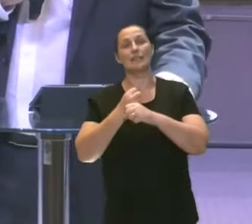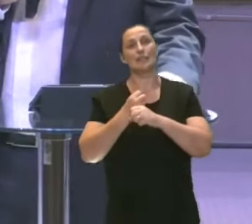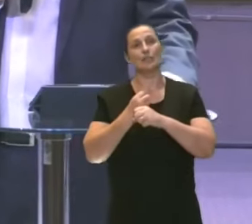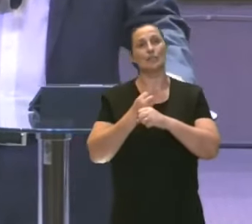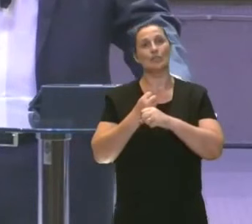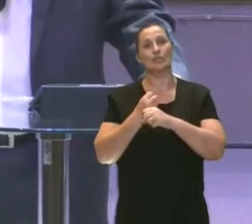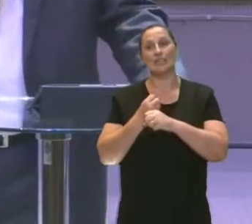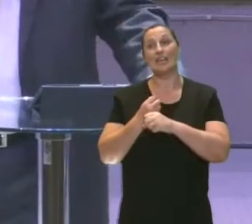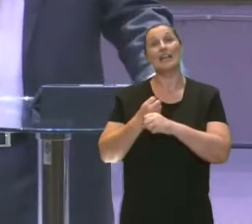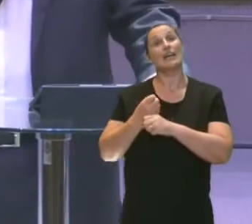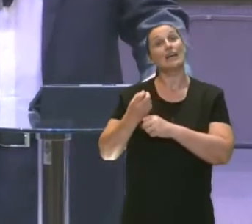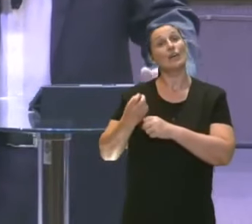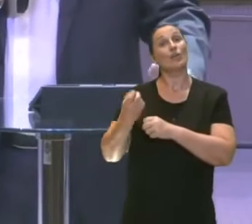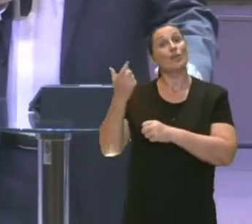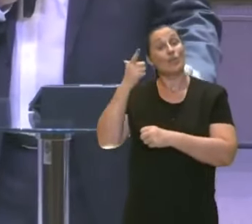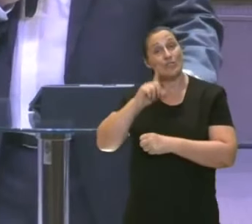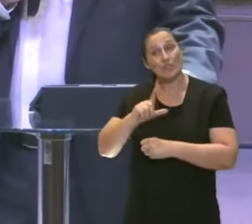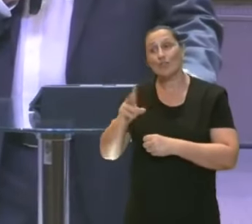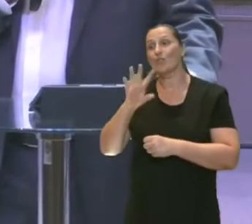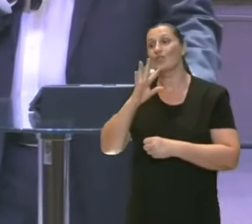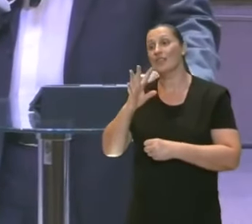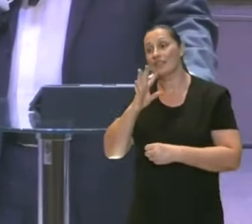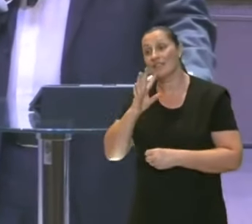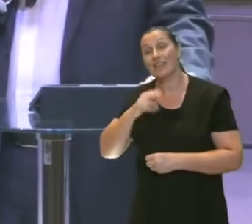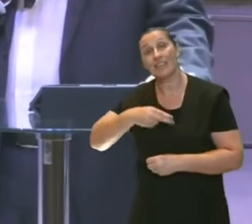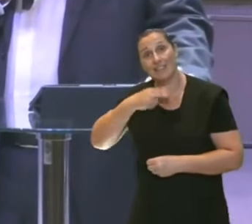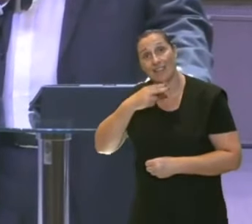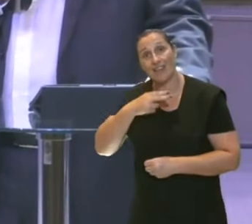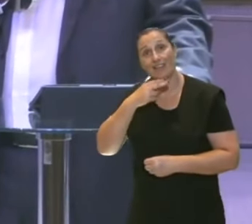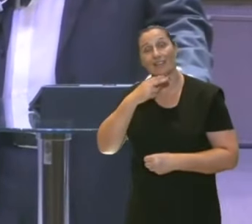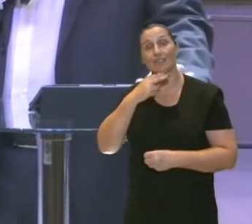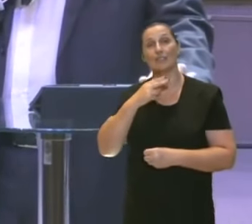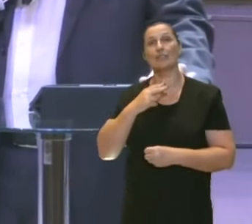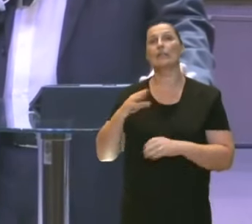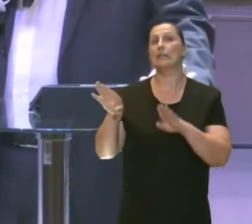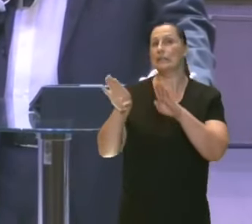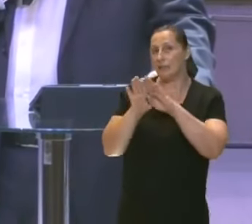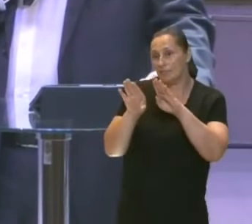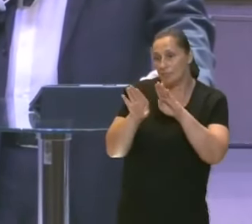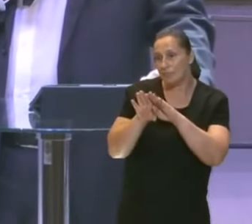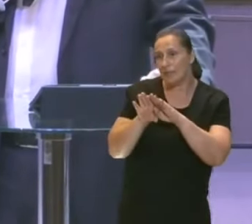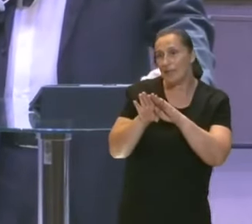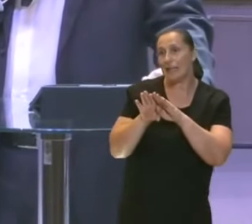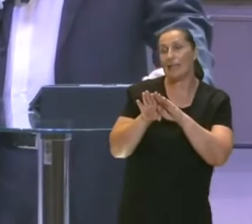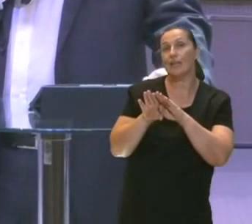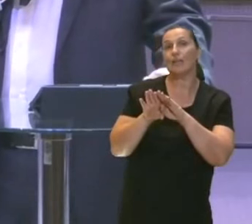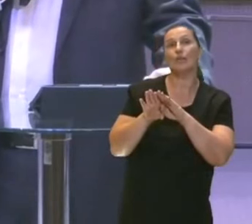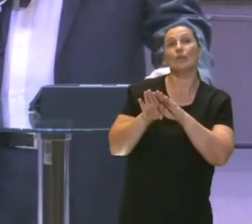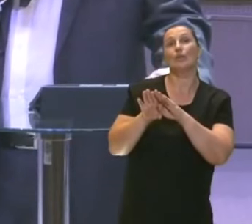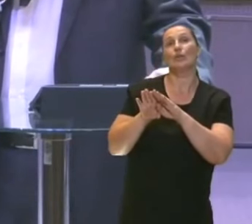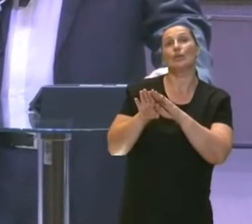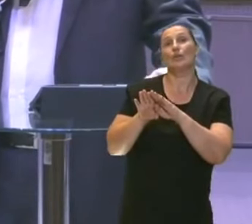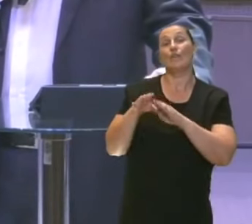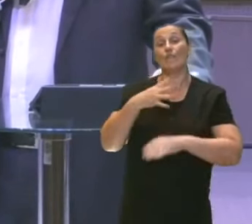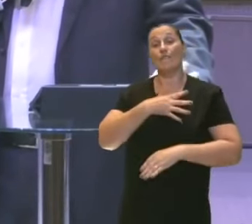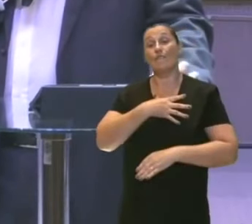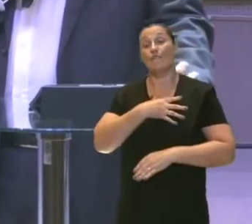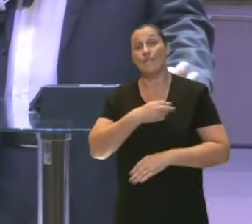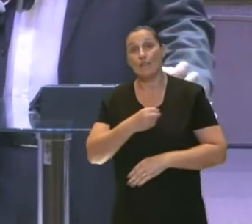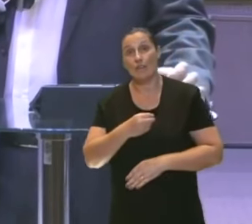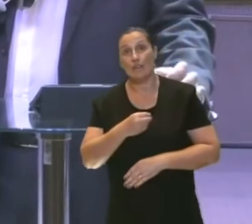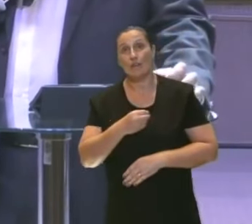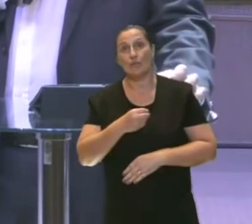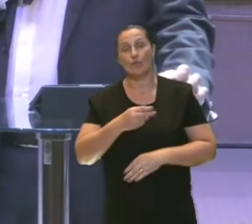filho. Ele também pegou no colo, como membros da família, os filhos do seu neto Maquir, que